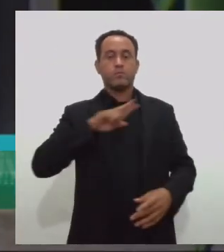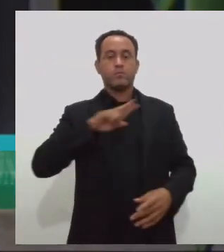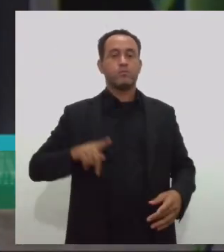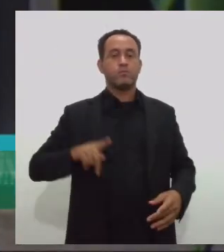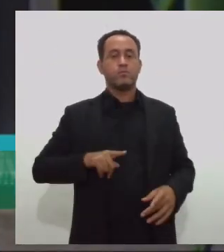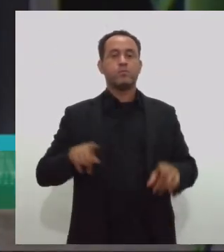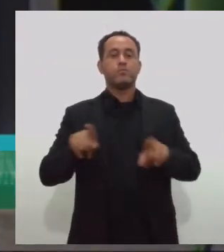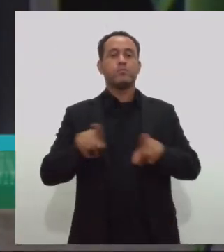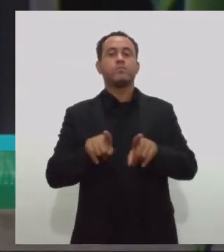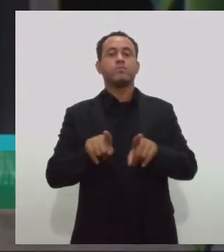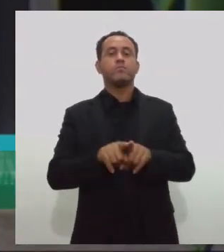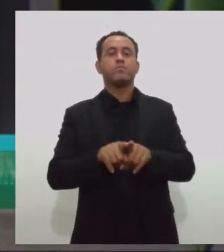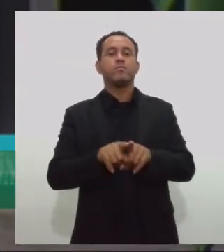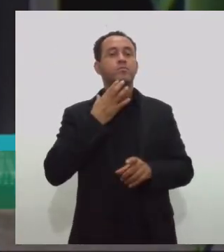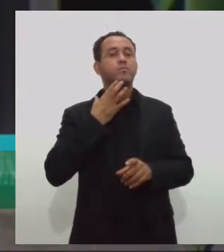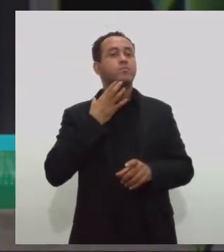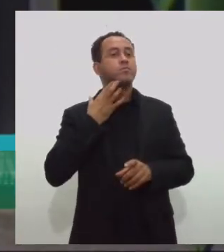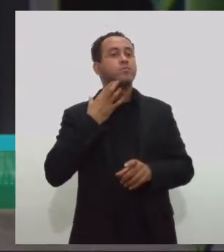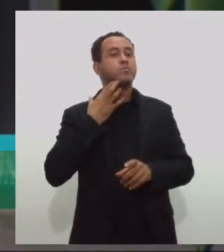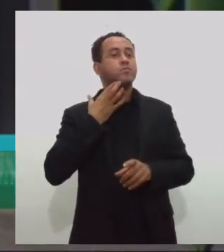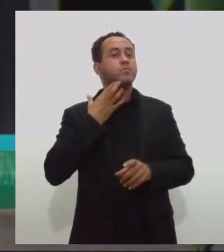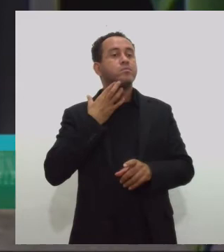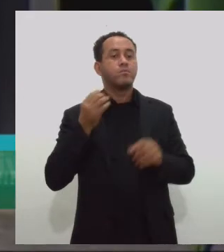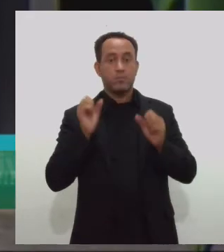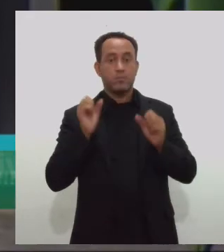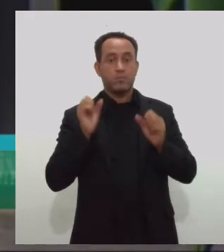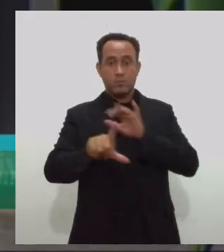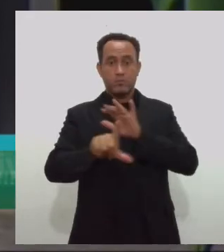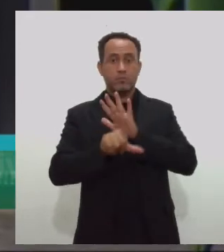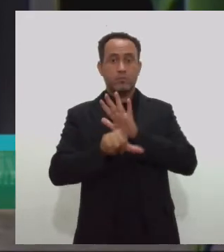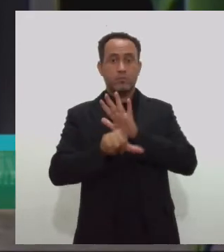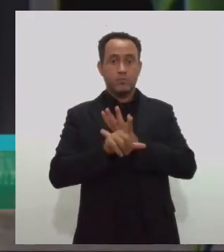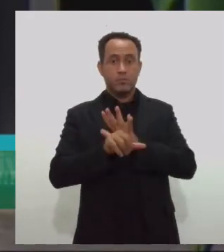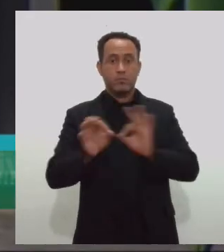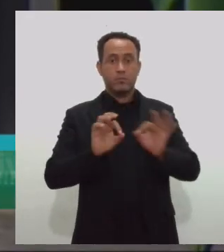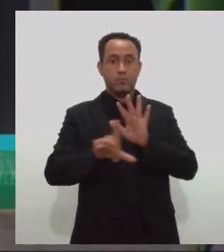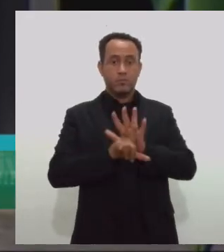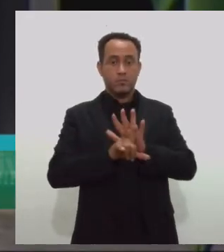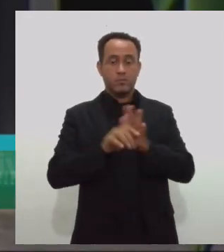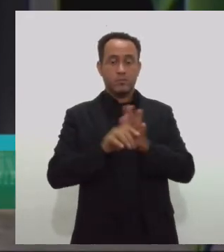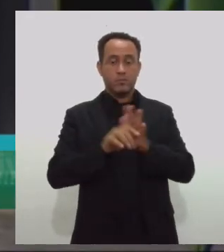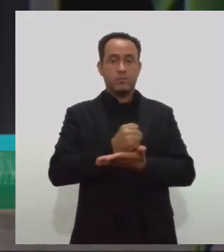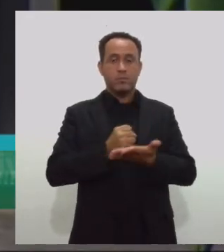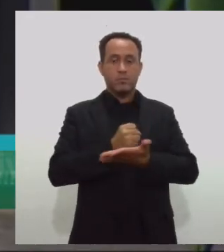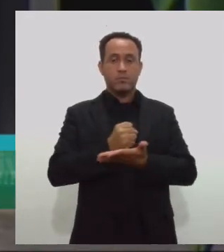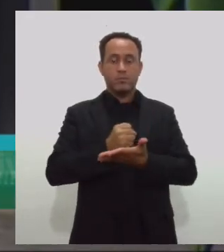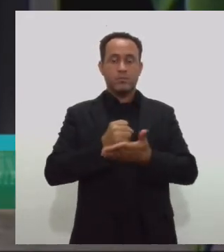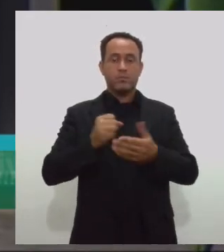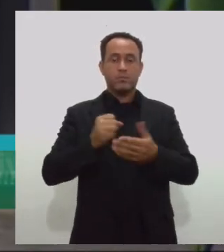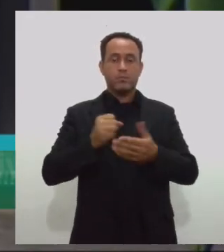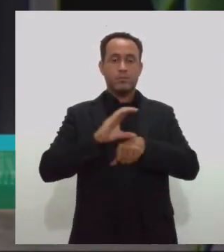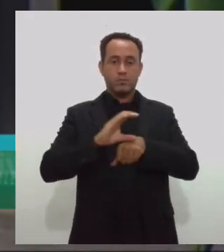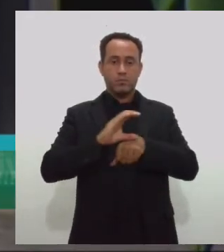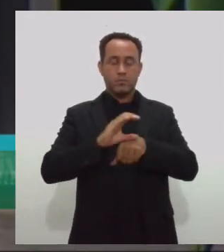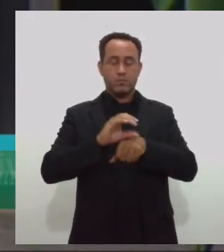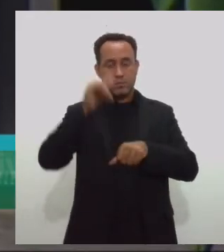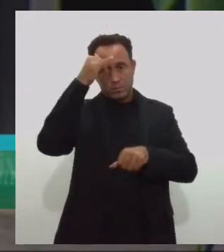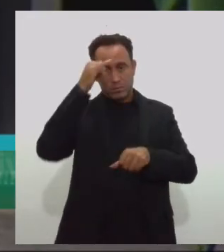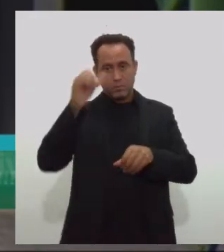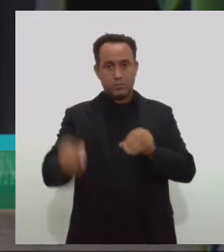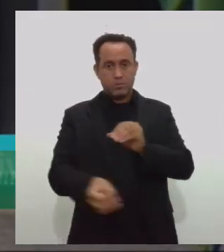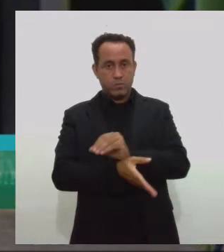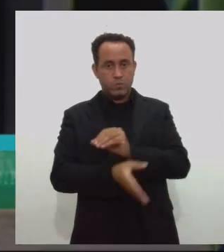juristas, era o de atualizar a lei, que é um dos principais eixos da legislação anticorrupção, e não